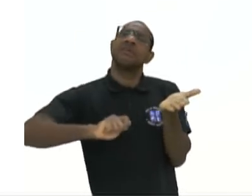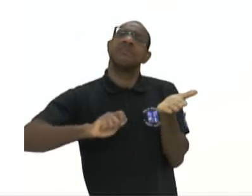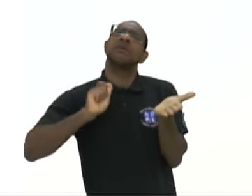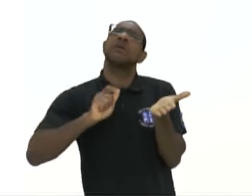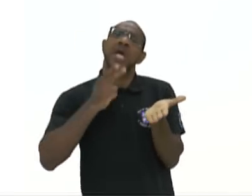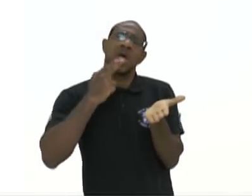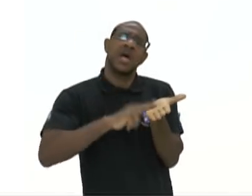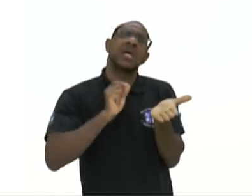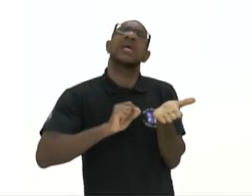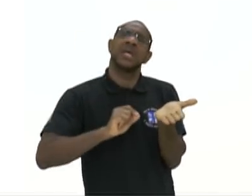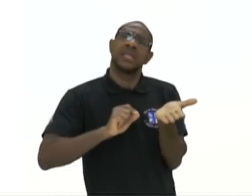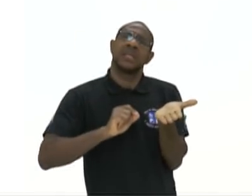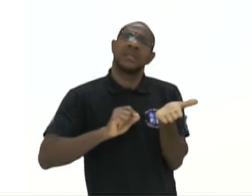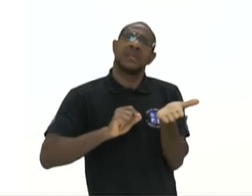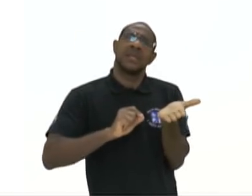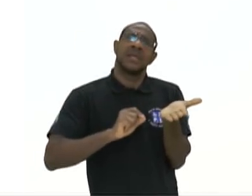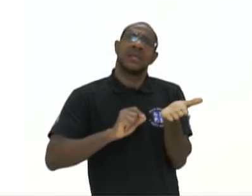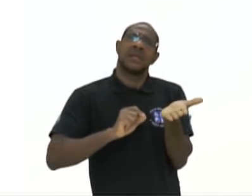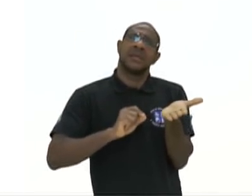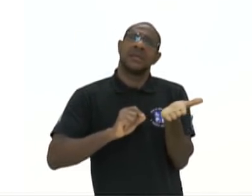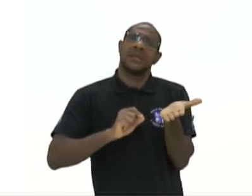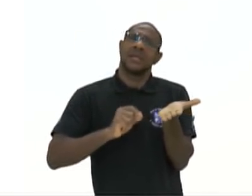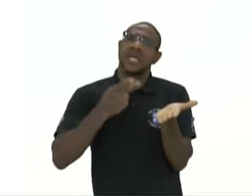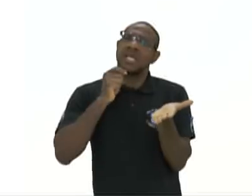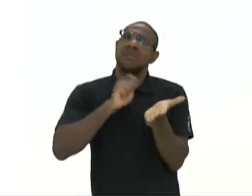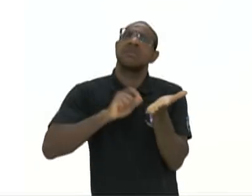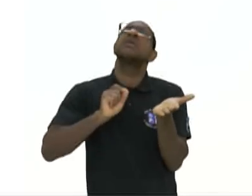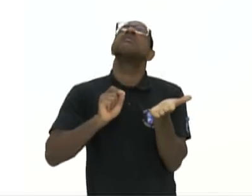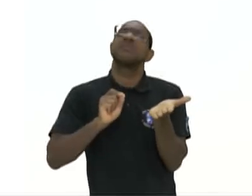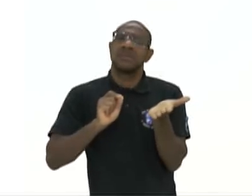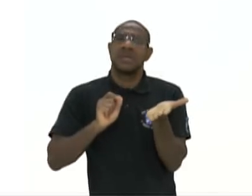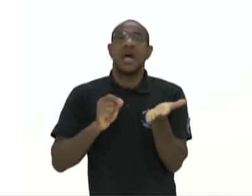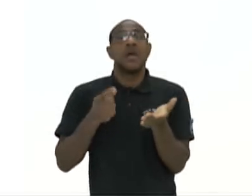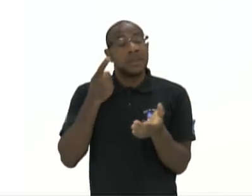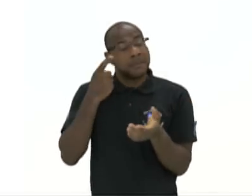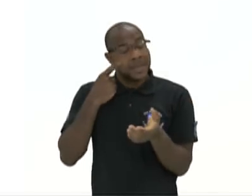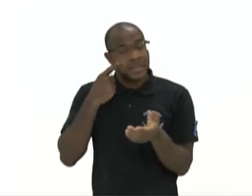aí? Você fala para mim e a gente já volta, tá bom?